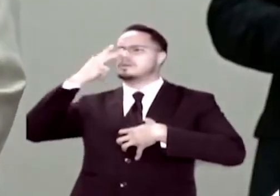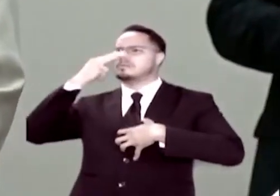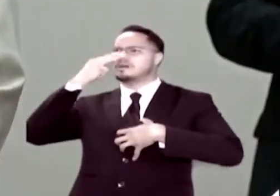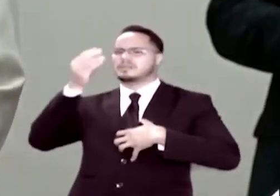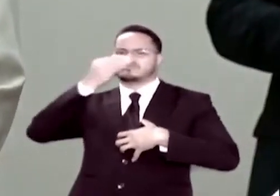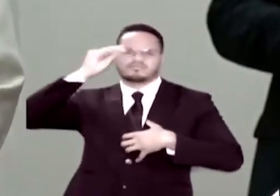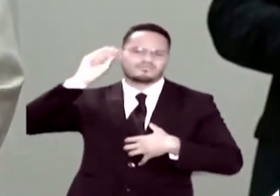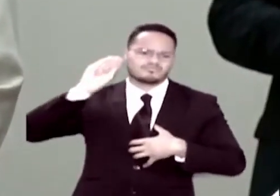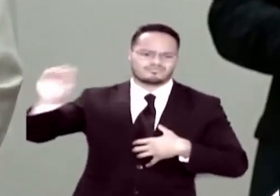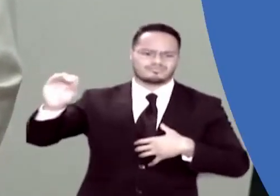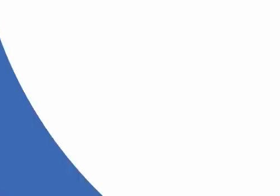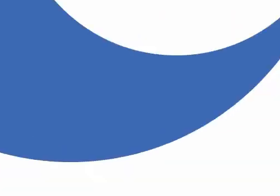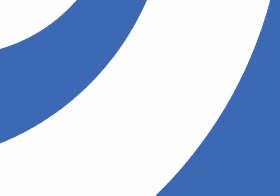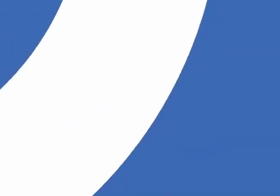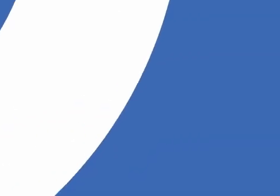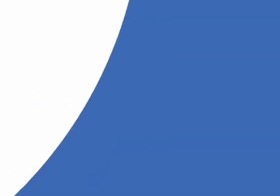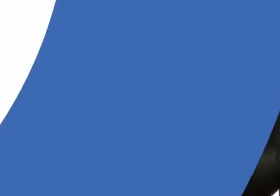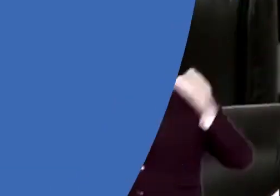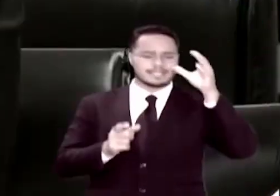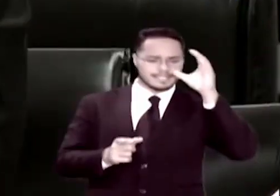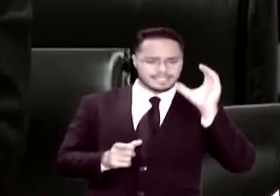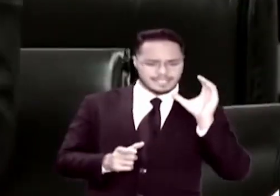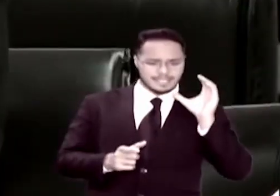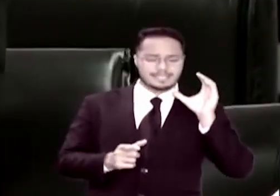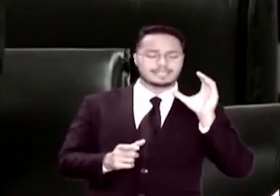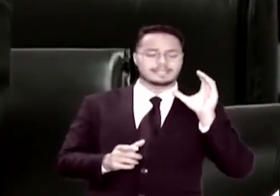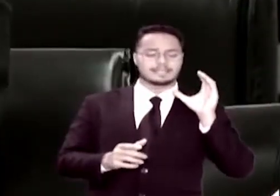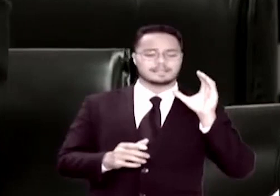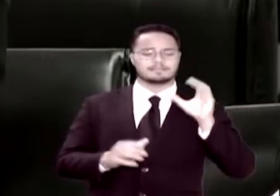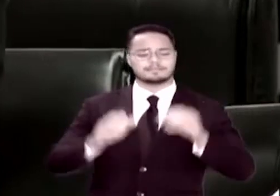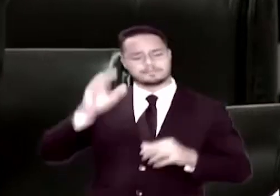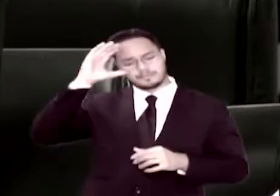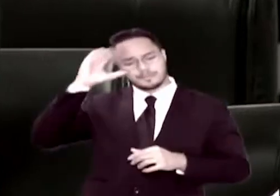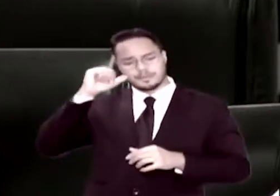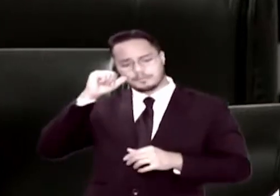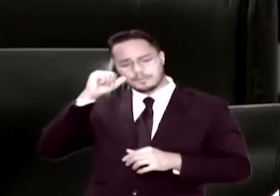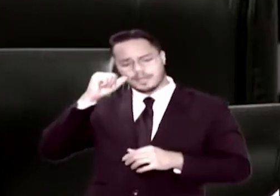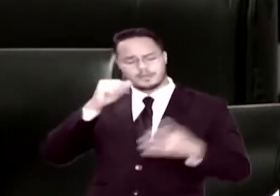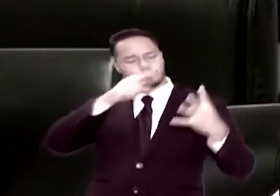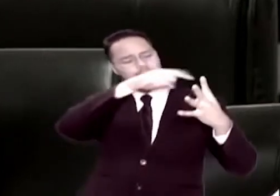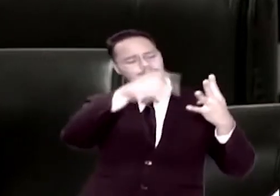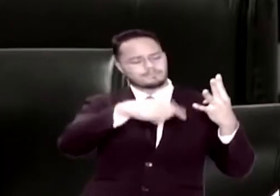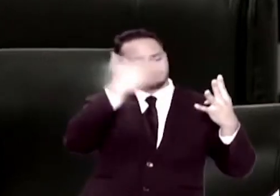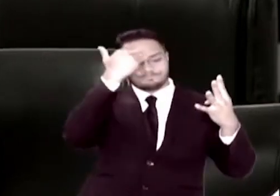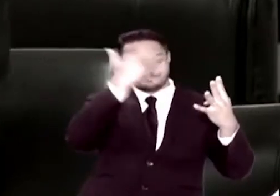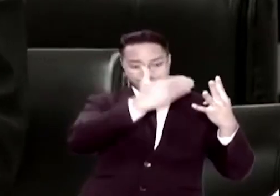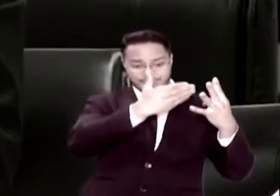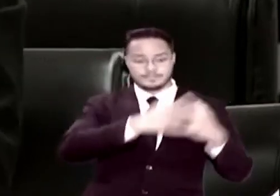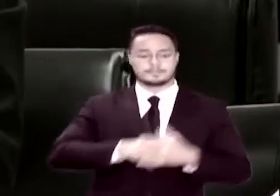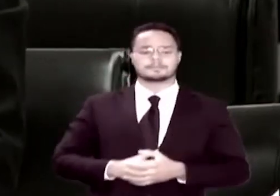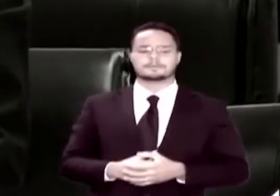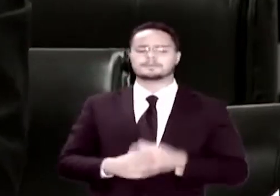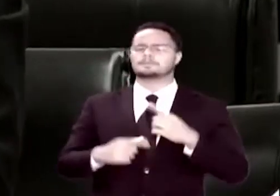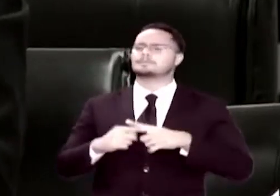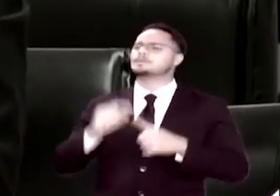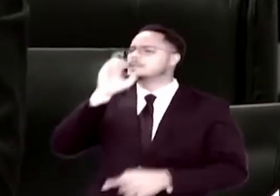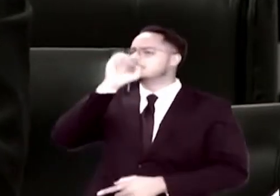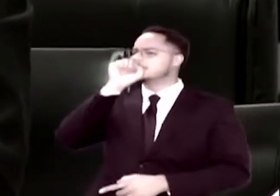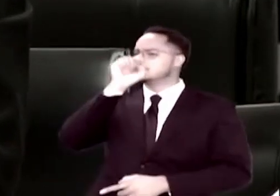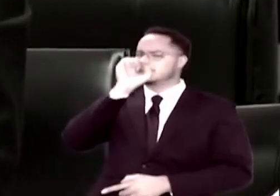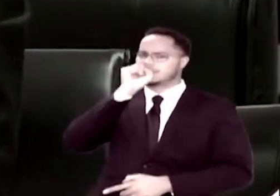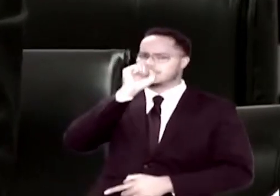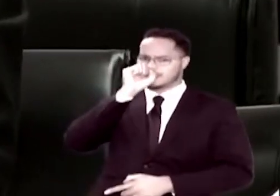desrespeitados em todo esse processo nesse último sábado nós estivemos ali na no Vale das Palmeiras